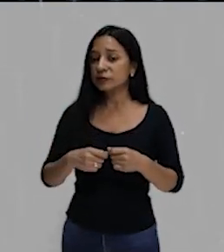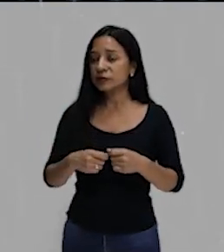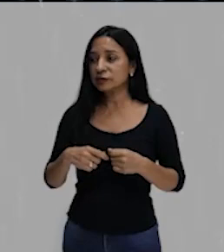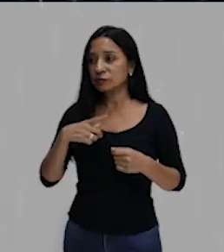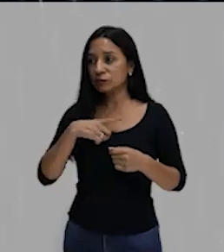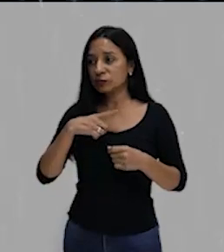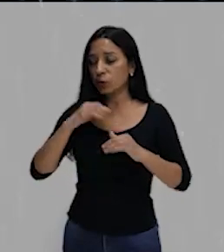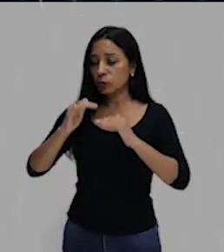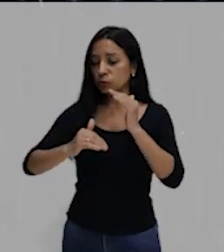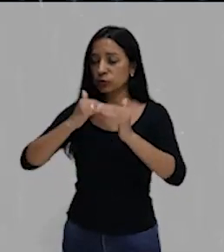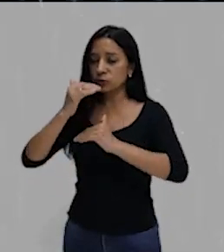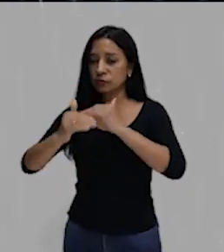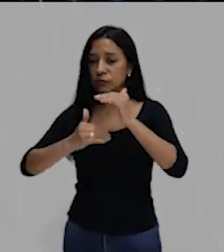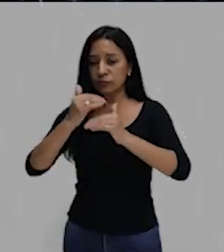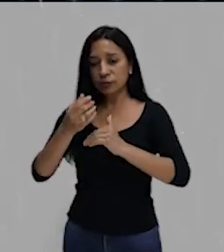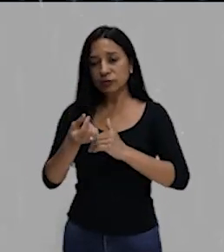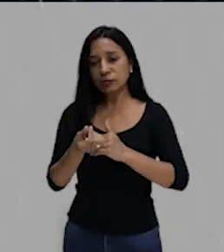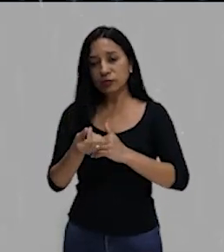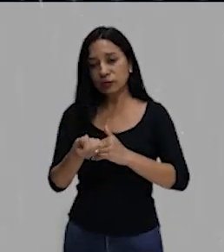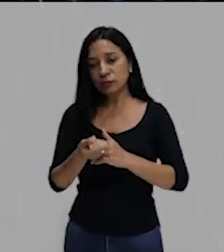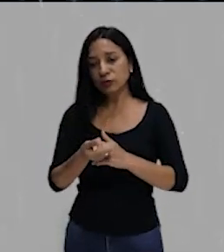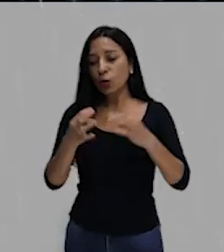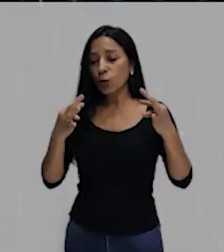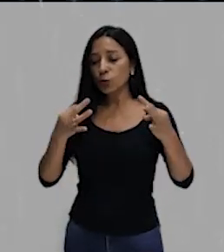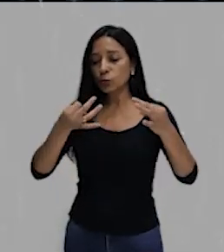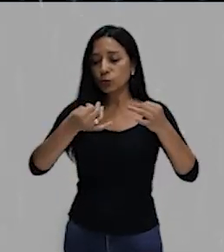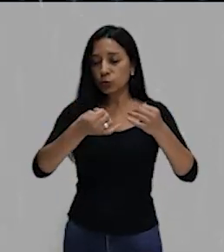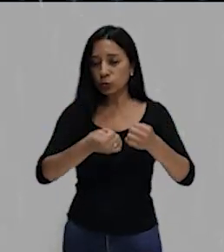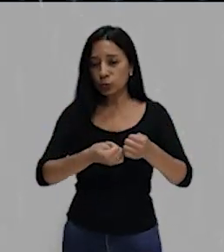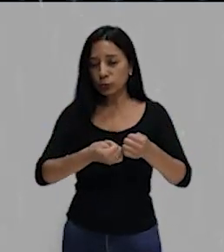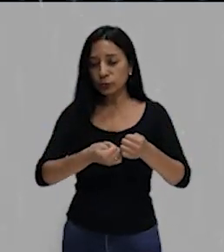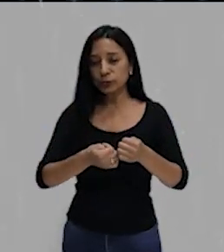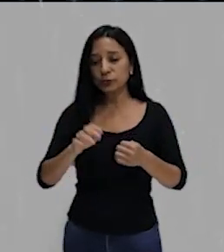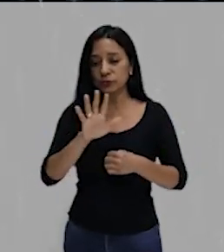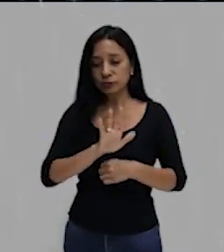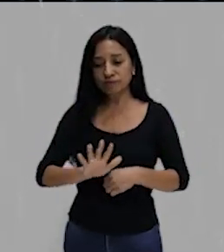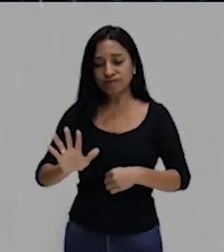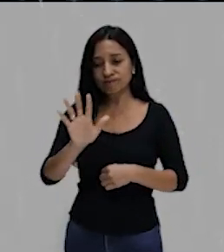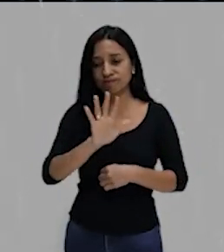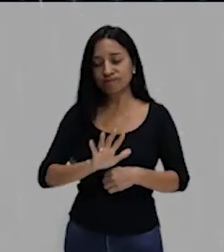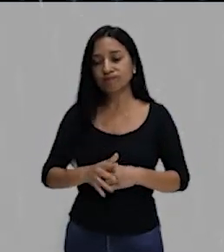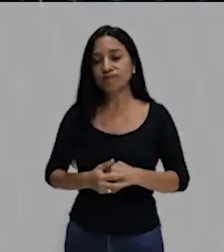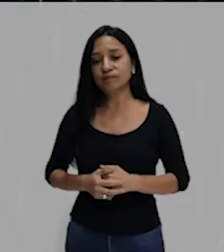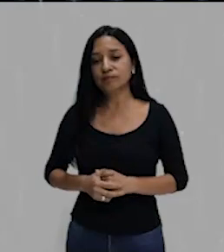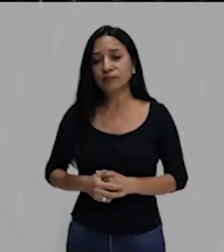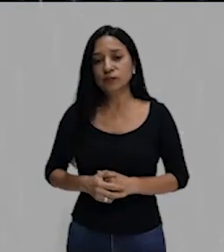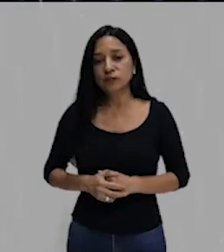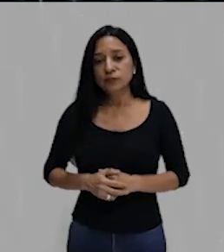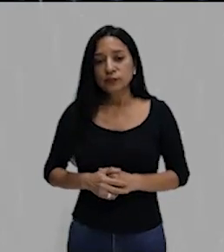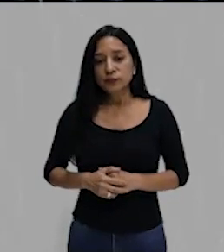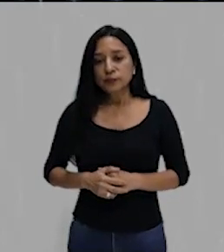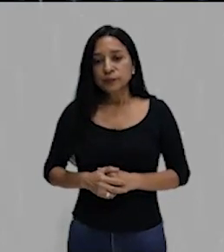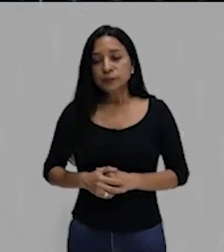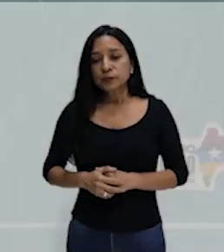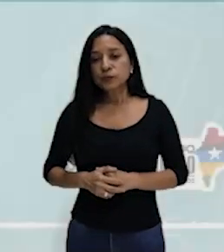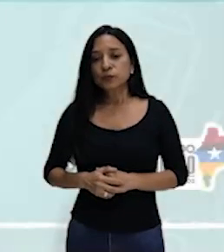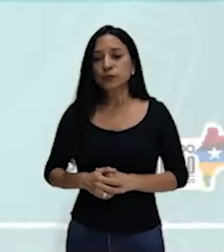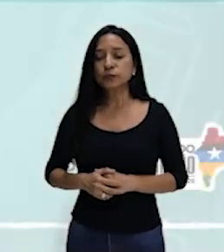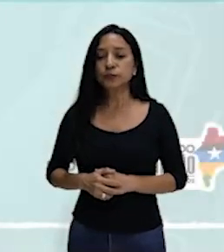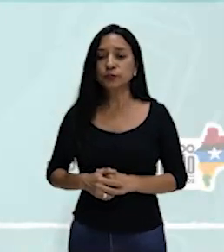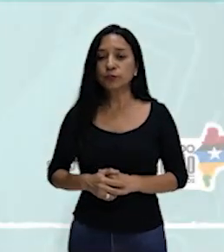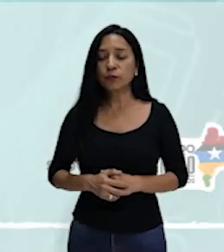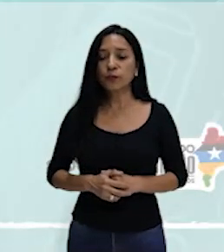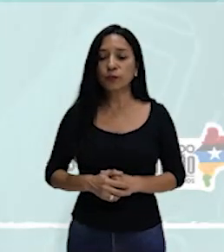só visionar o econômico. Tem que ser todas essas áreas, certo? Nós